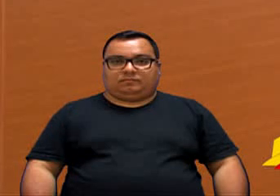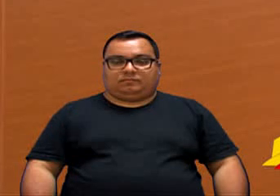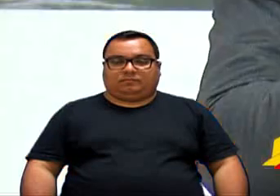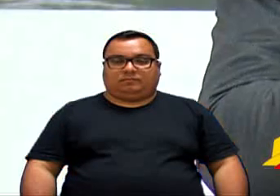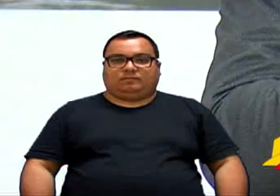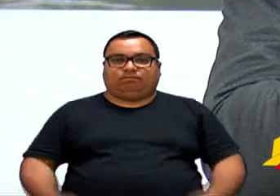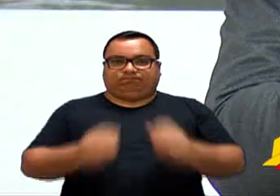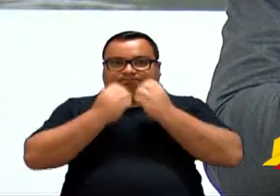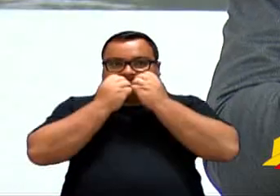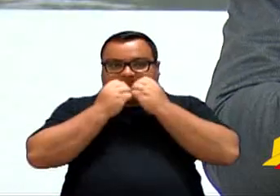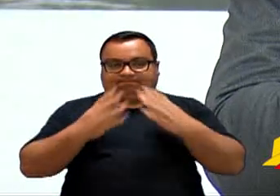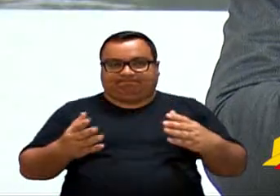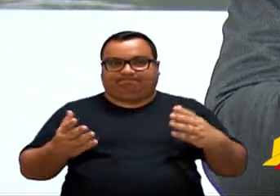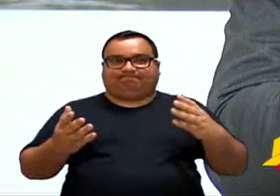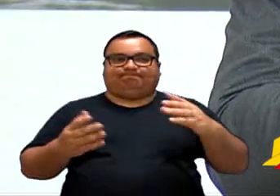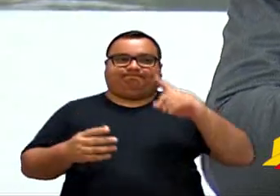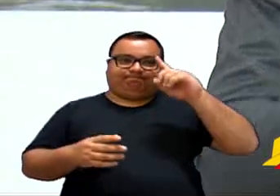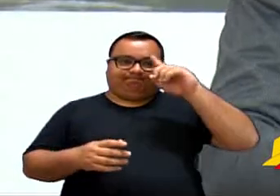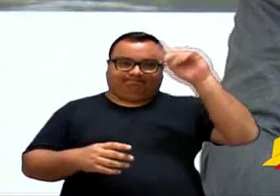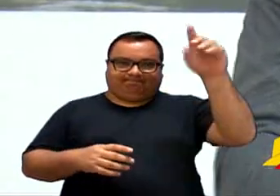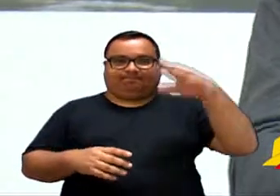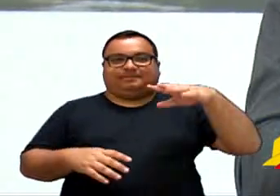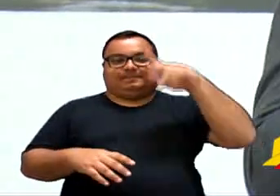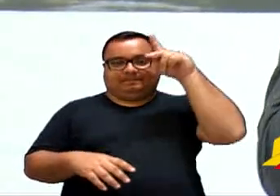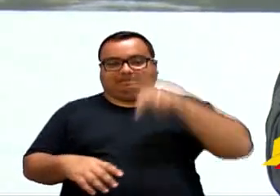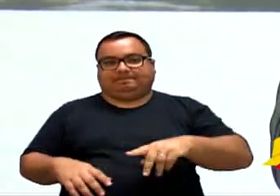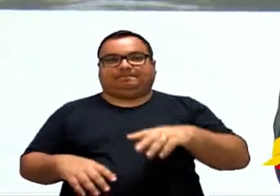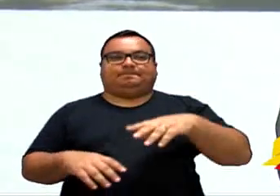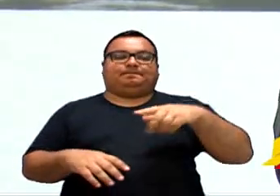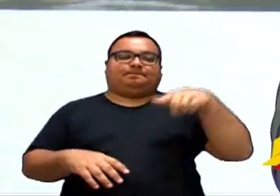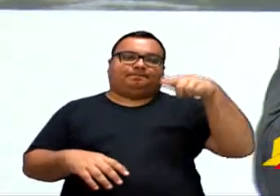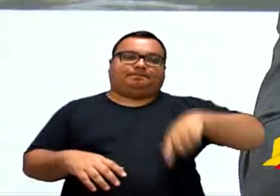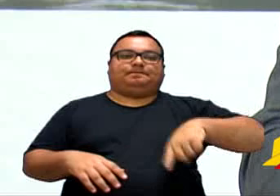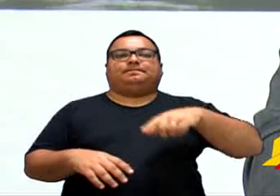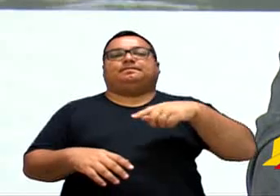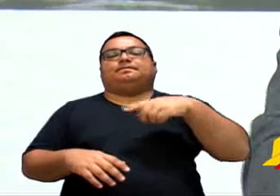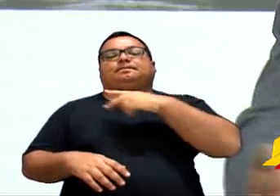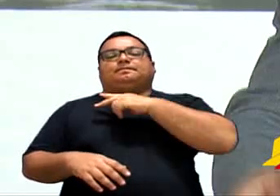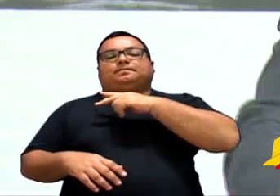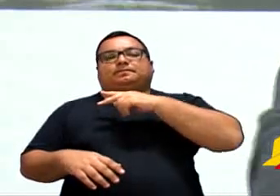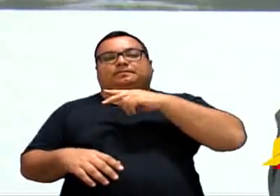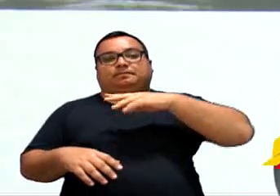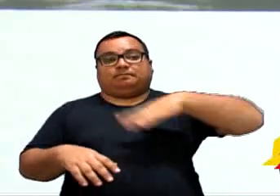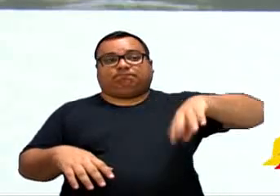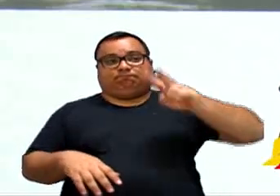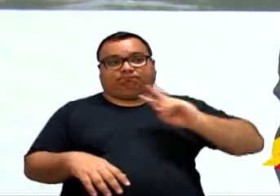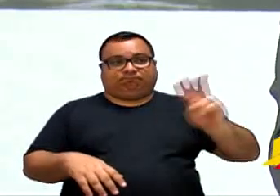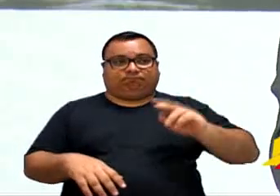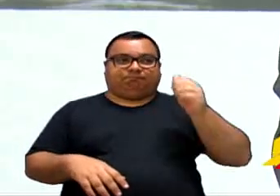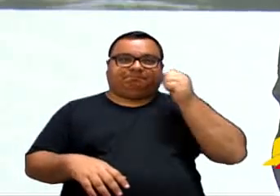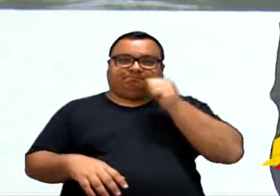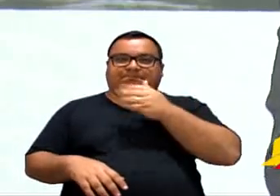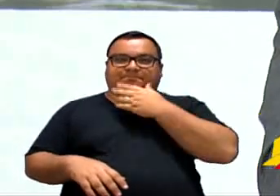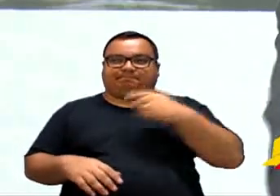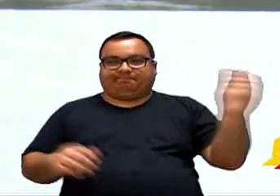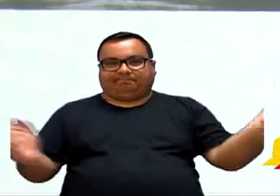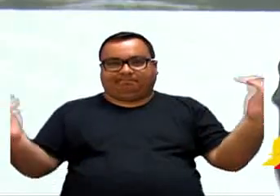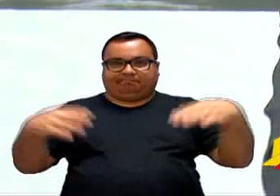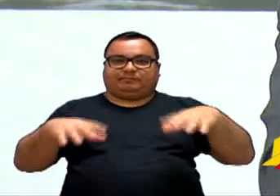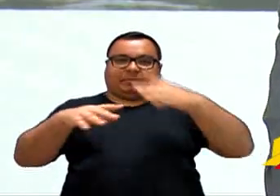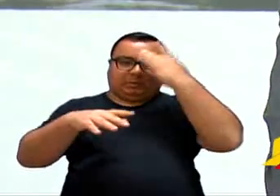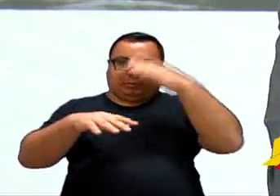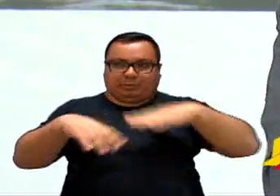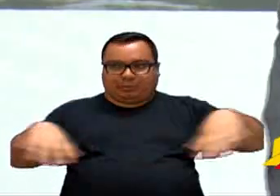Muito bom dia, senhor presidente, bom dia, vereadores, vereadoras, a todos aqui no plenário da Câmara